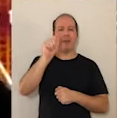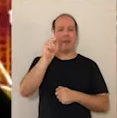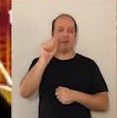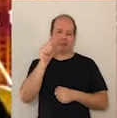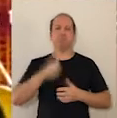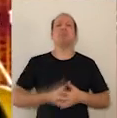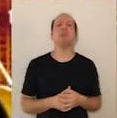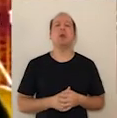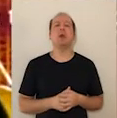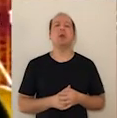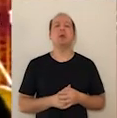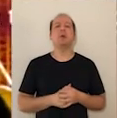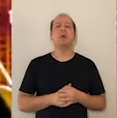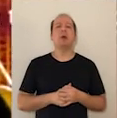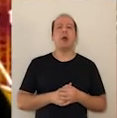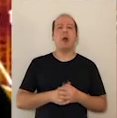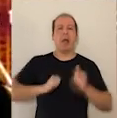Toledo. No elenco: